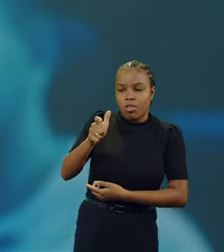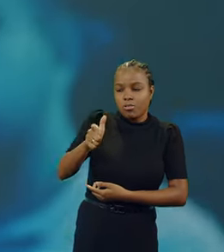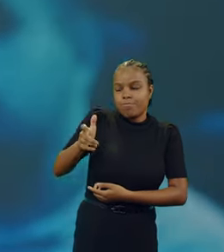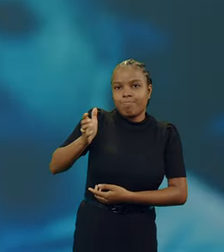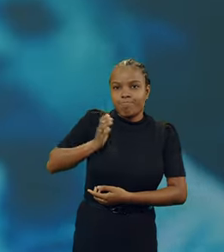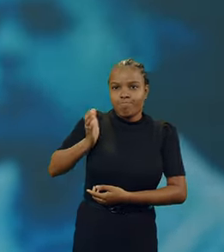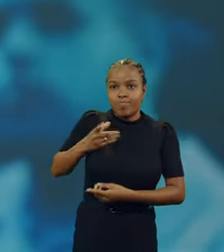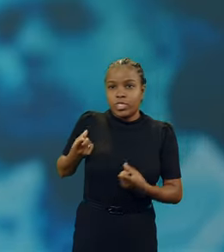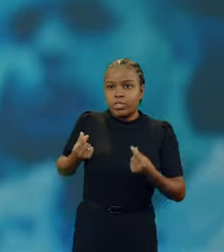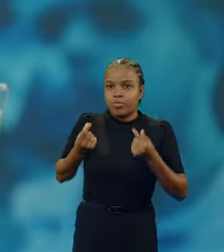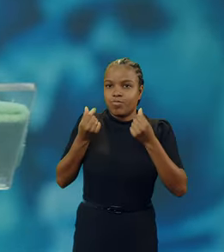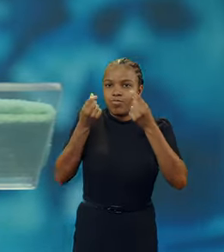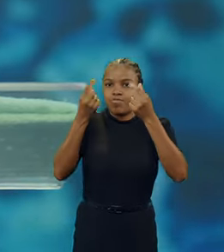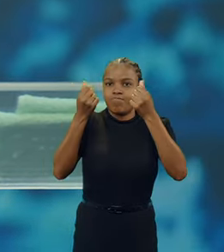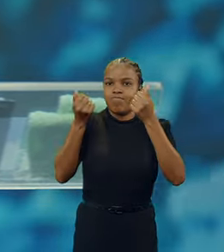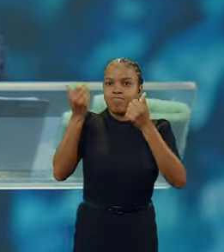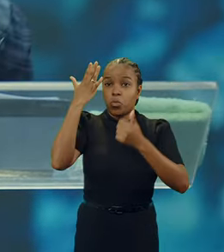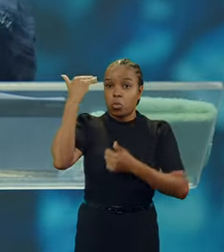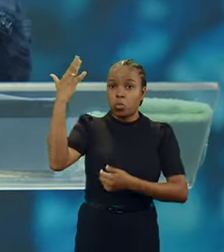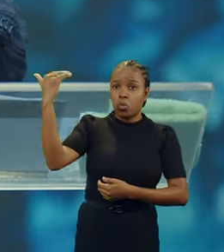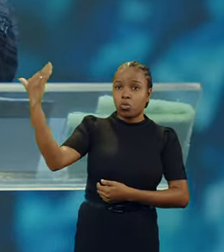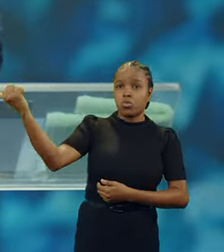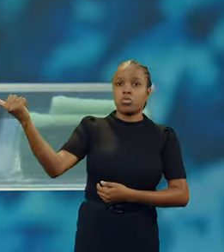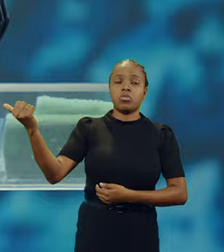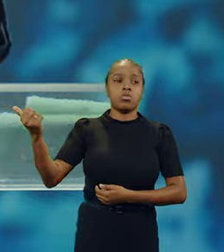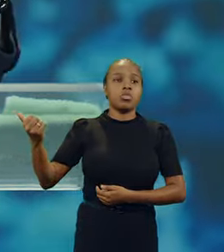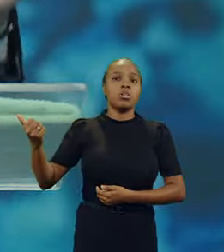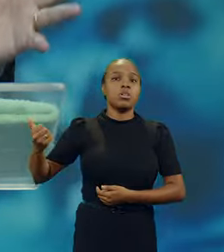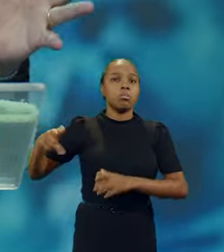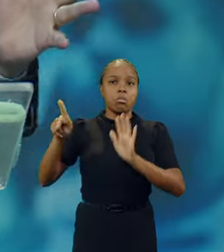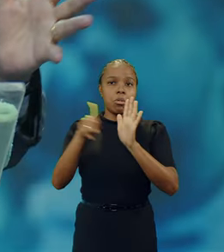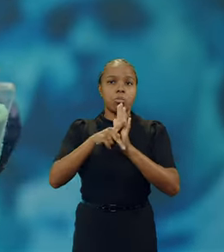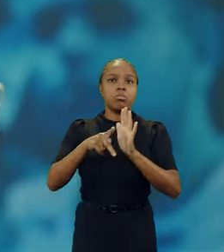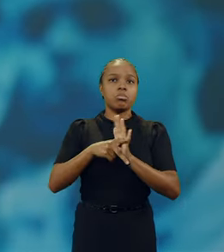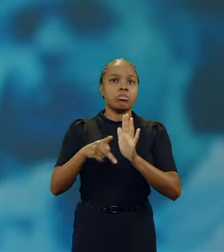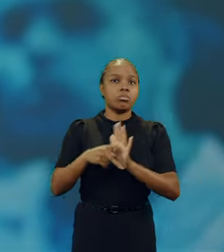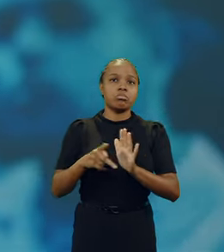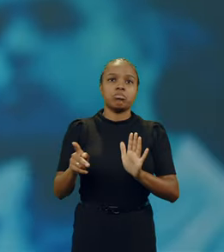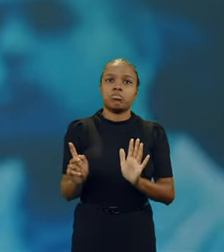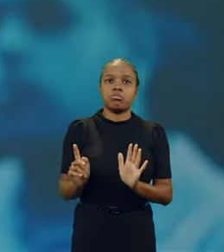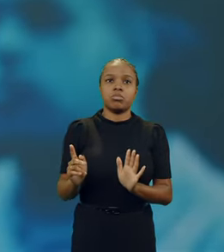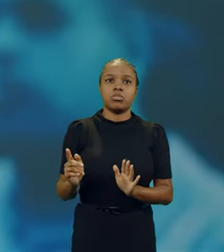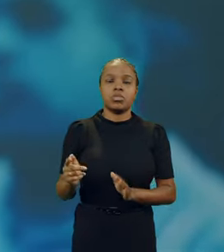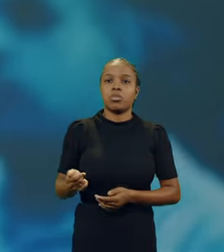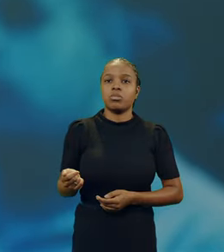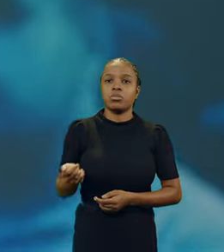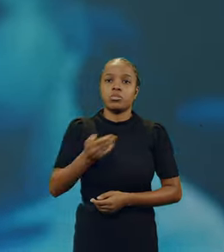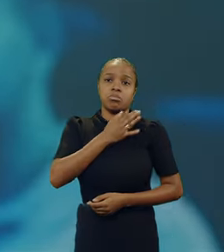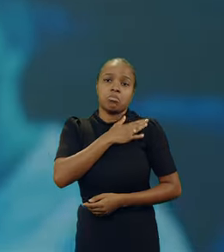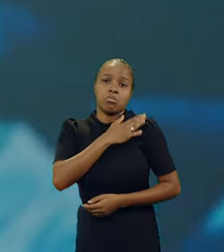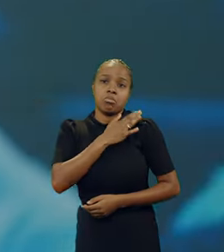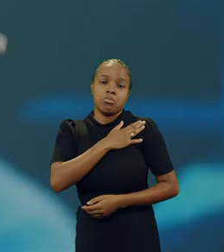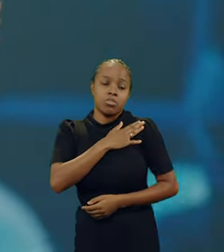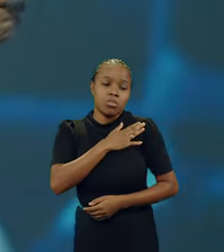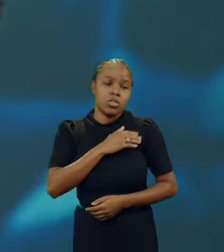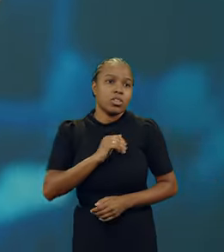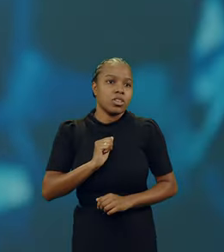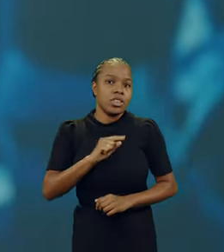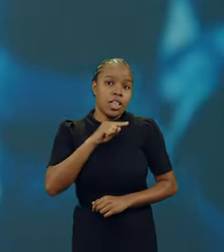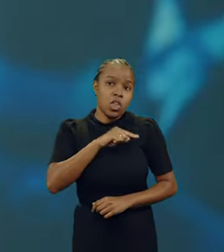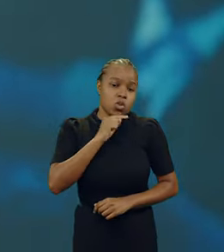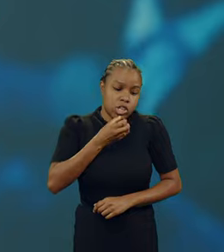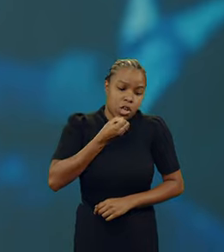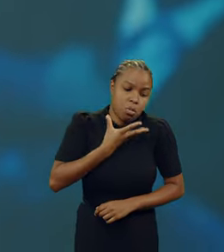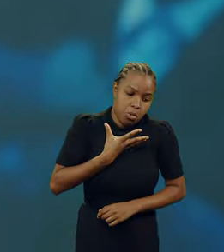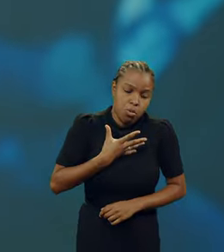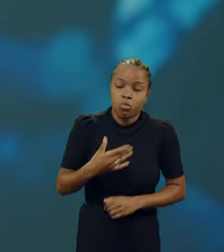fama, poder, aplausos, glória, reconhecimento, como tapinha nas costas, dizendo: você é